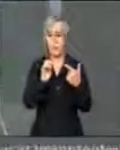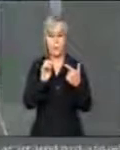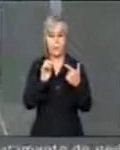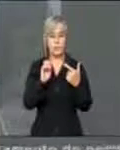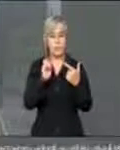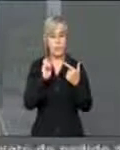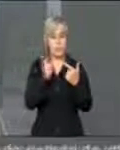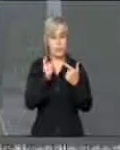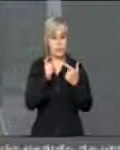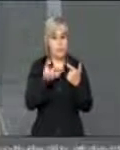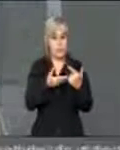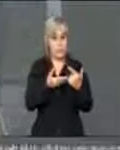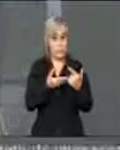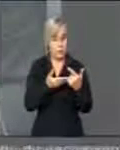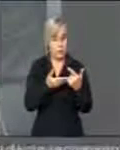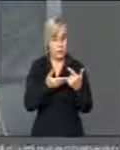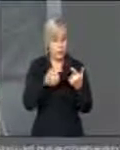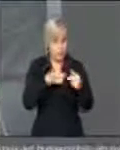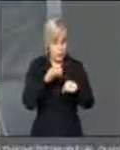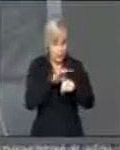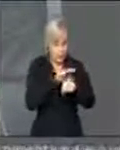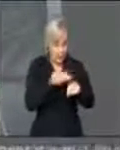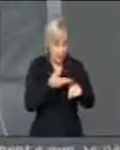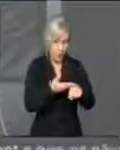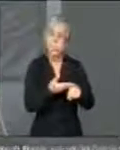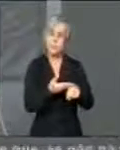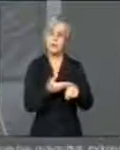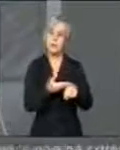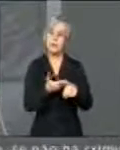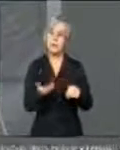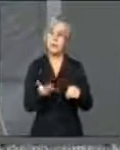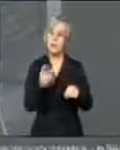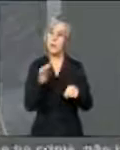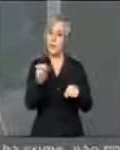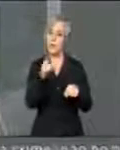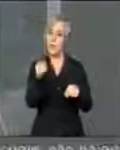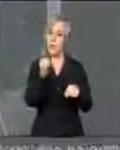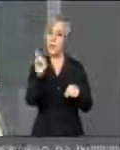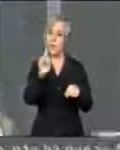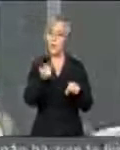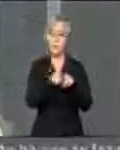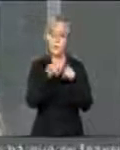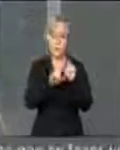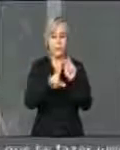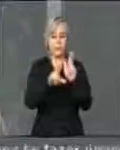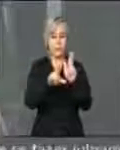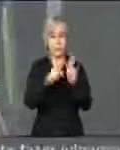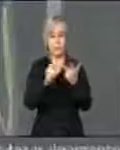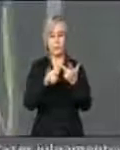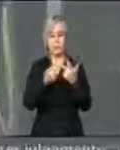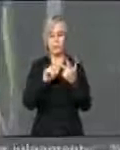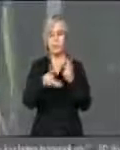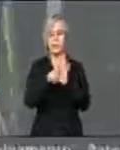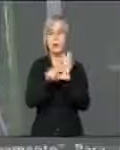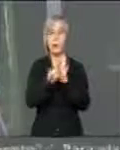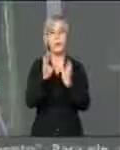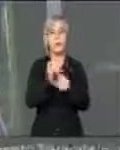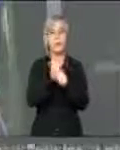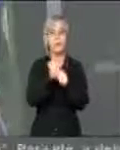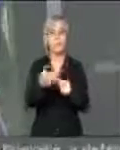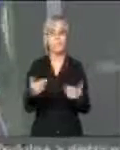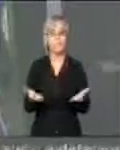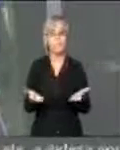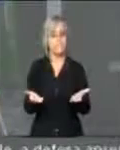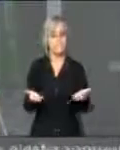do processo que foi mandado para essa casa, é constitucional, não tem golpe nenhum, e a lei orçamentária. Ou seja, essa falácia,